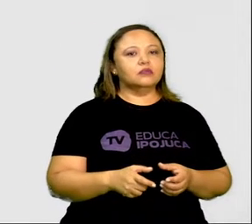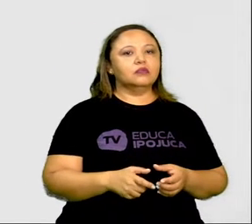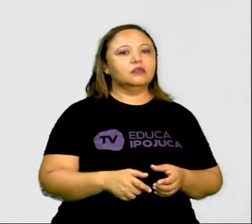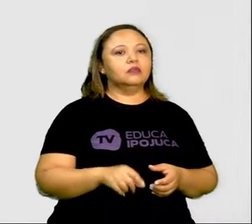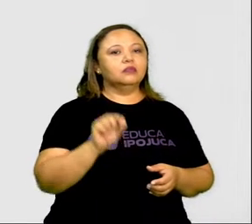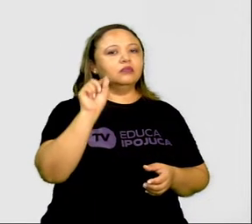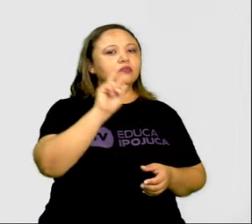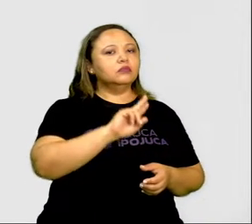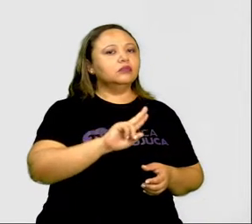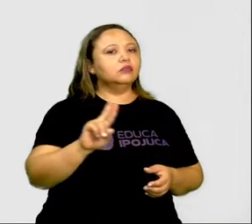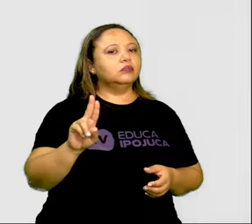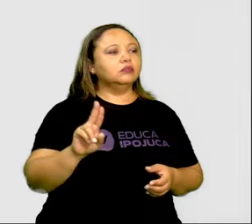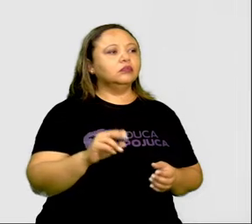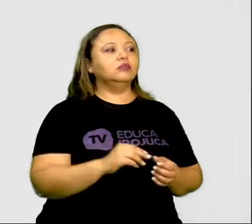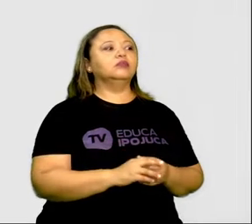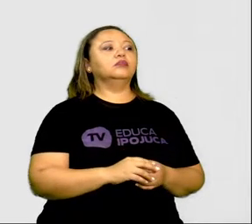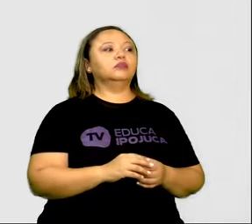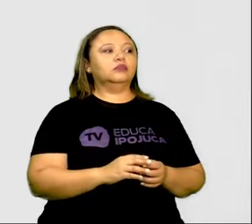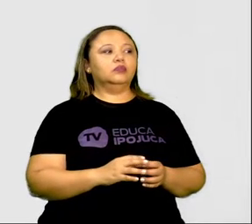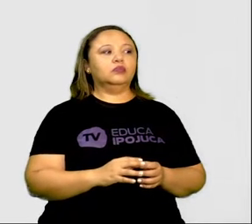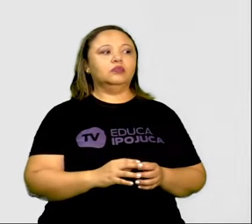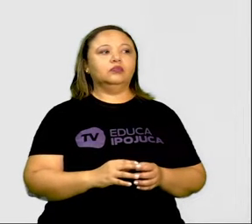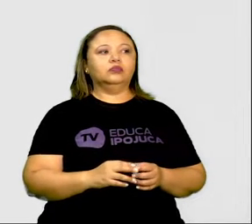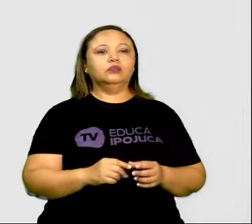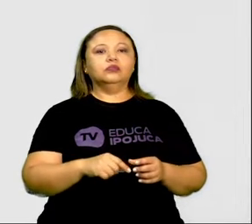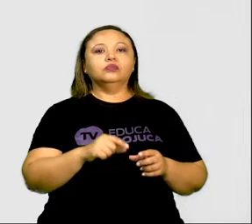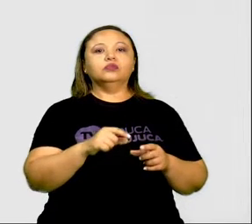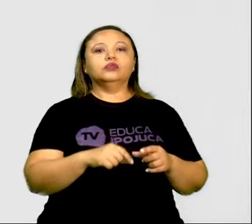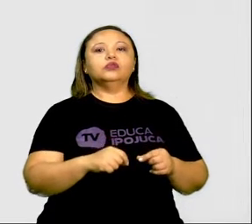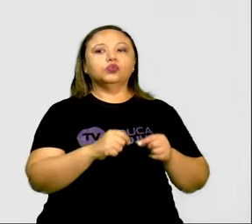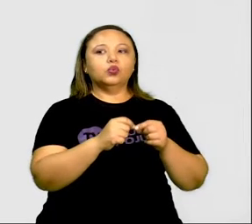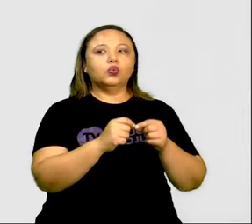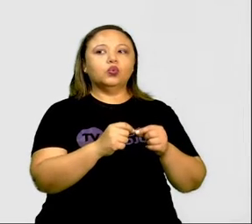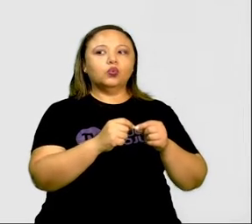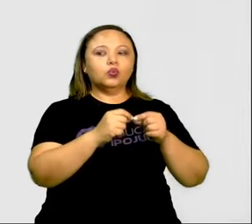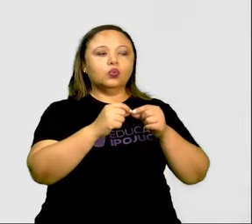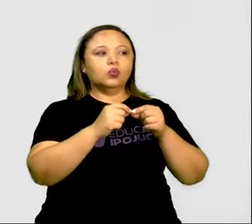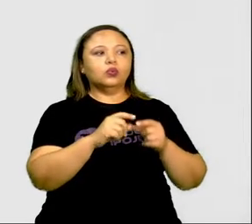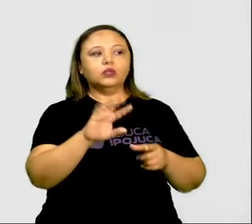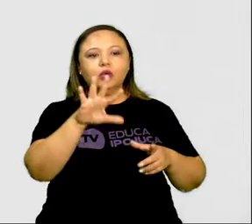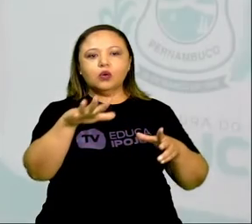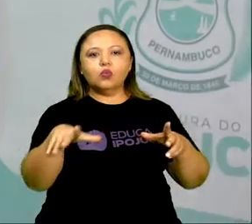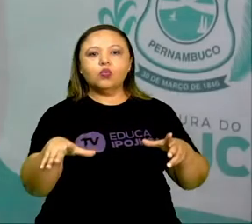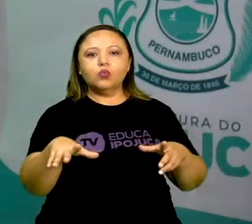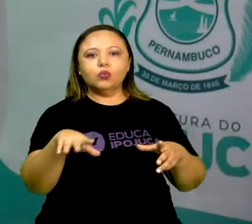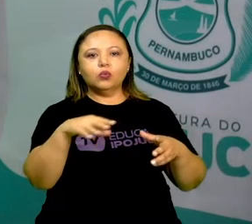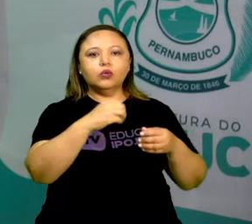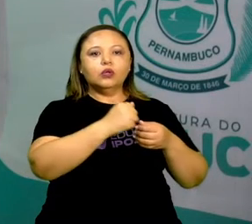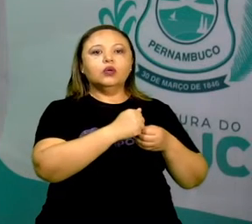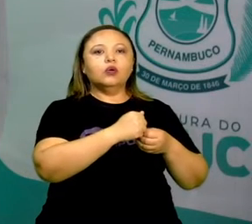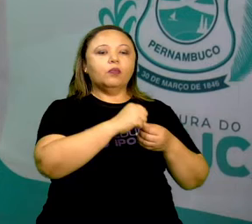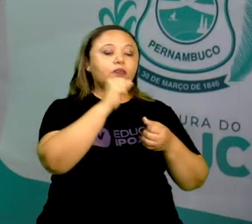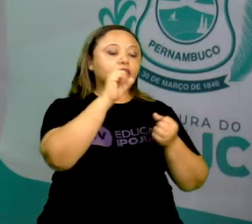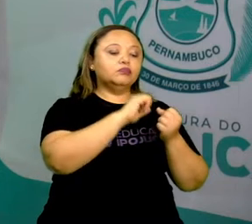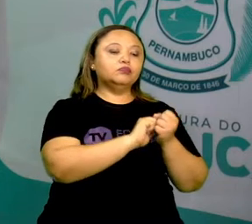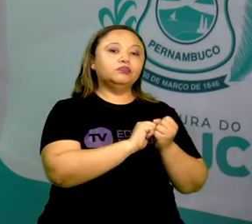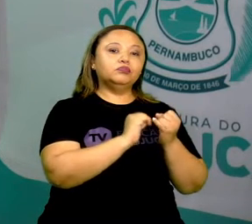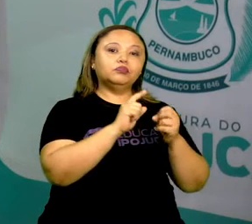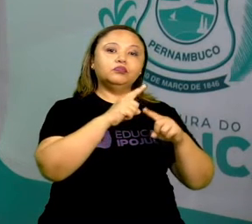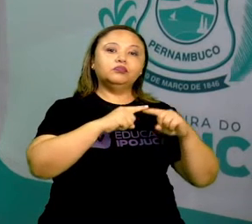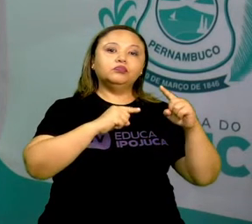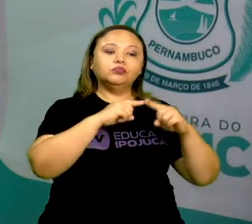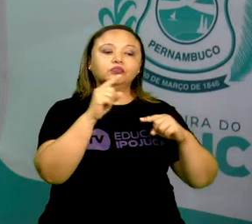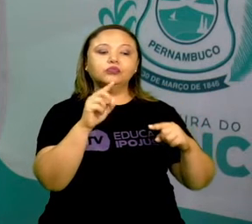nome dele aqui. O cubo. Que objeto de figura espacial que lembra o cubo?